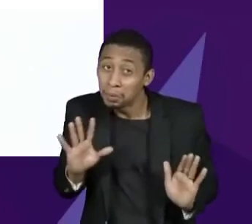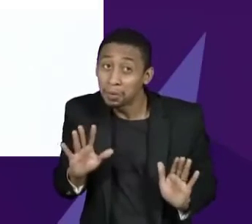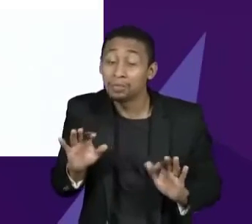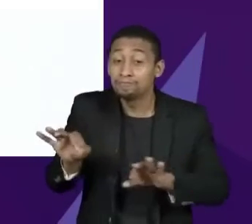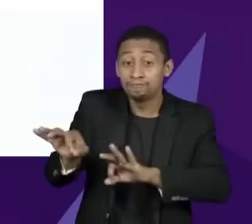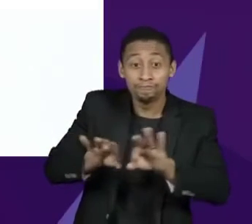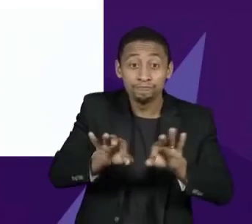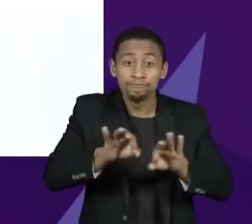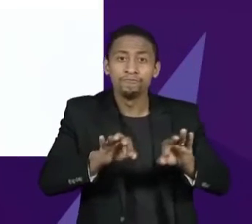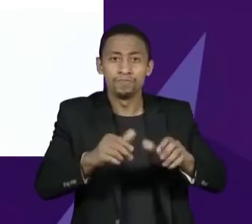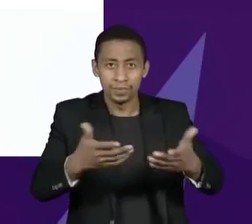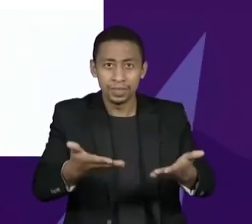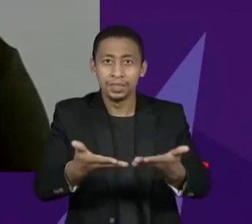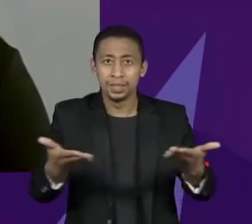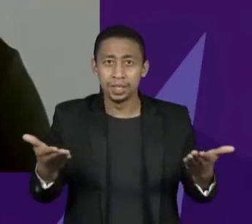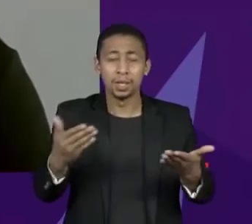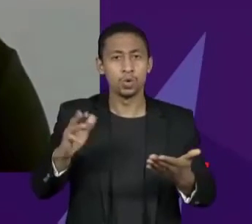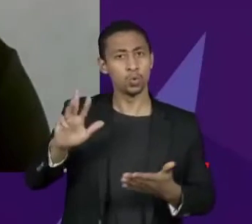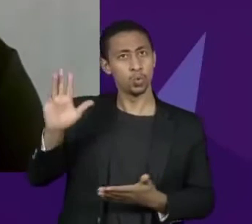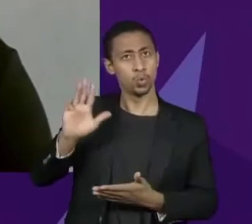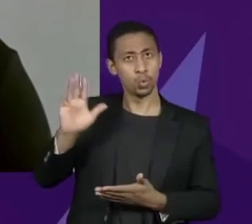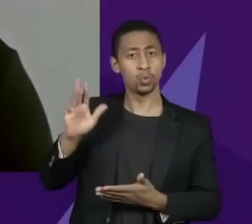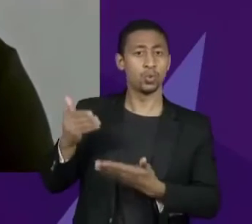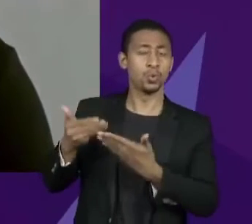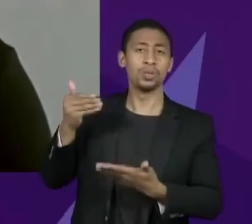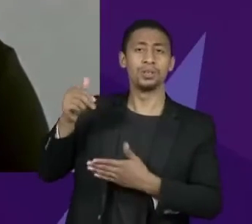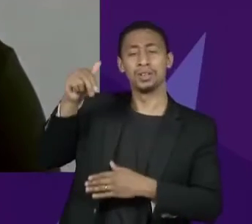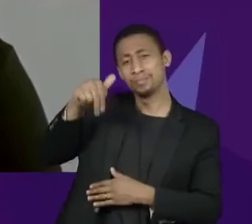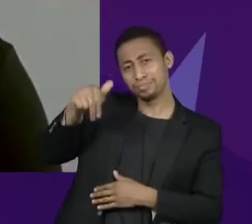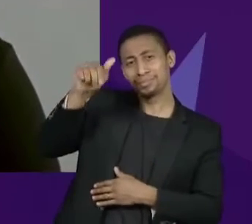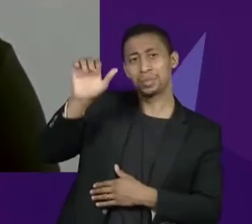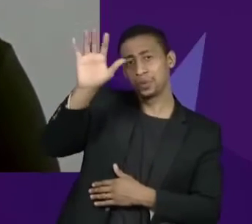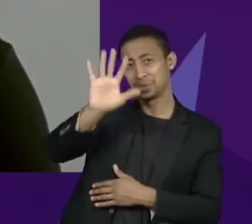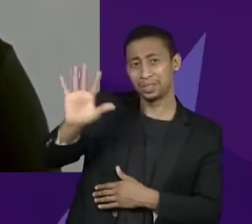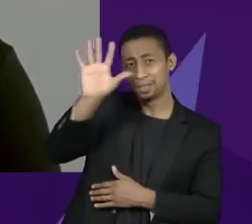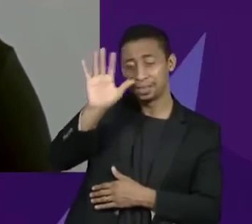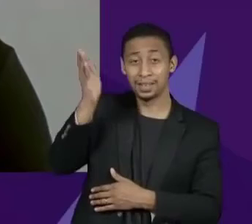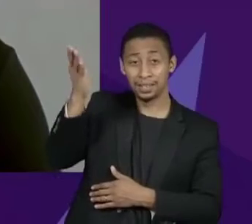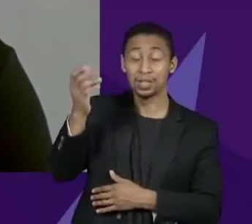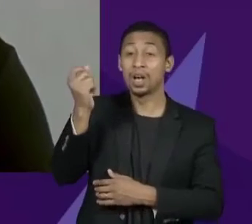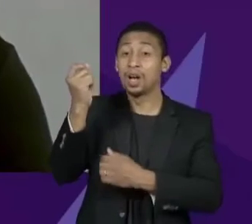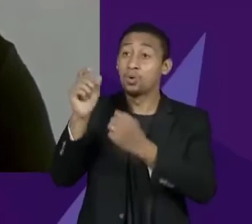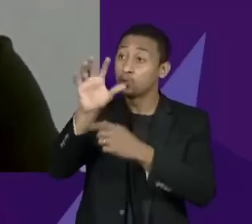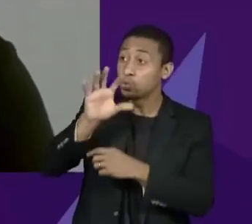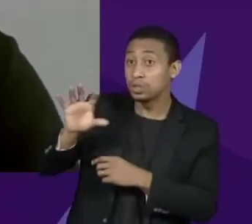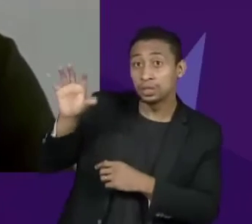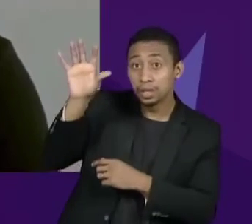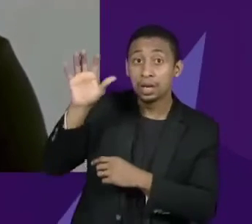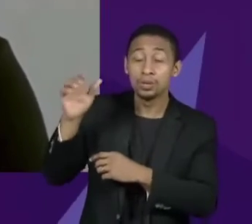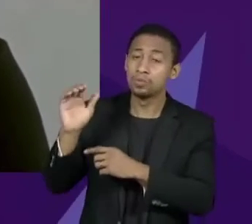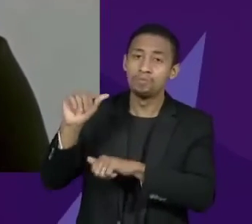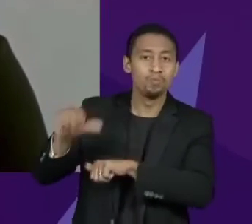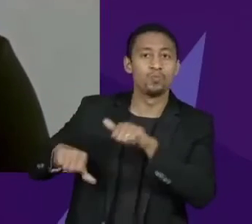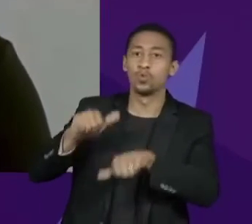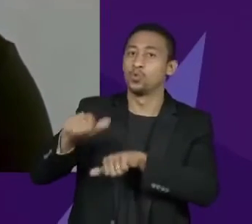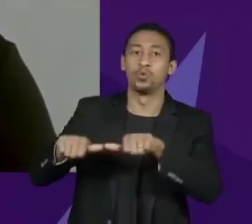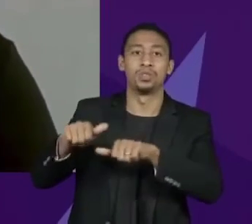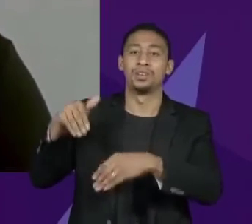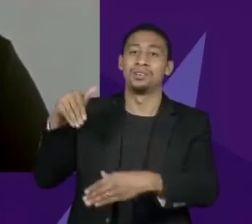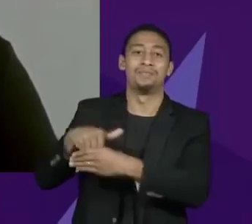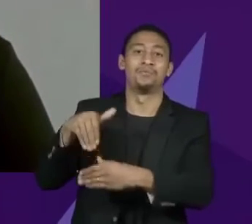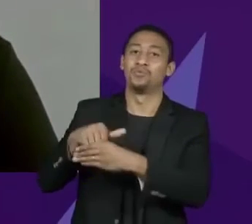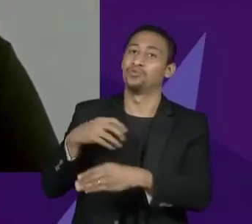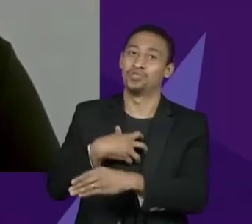reorganiza o jogo, né? O Lula tem muita força no Nordeste, alguns estados... muda completamente a eleição. Muitos que